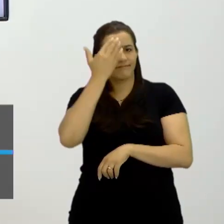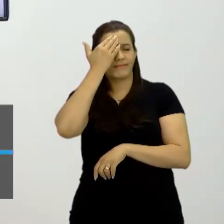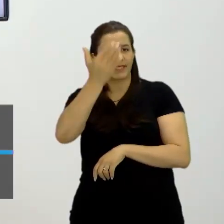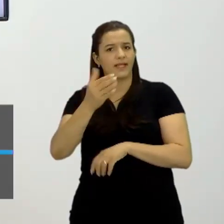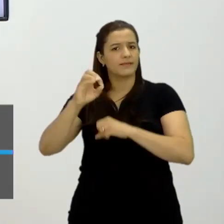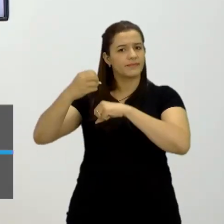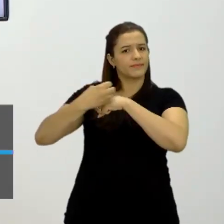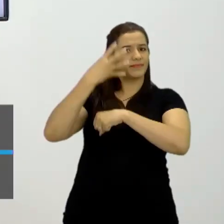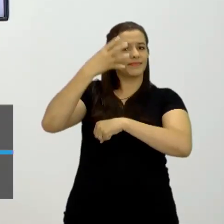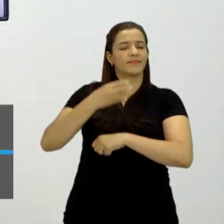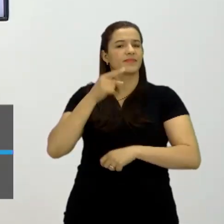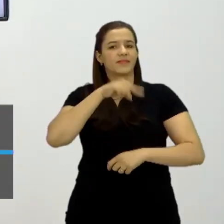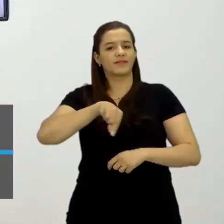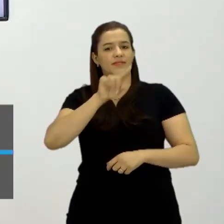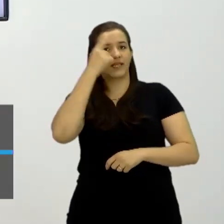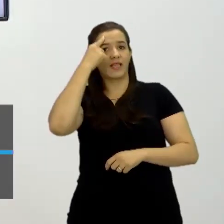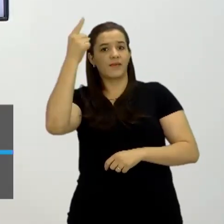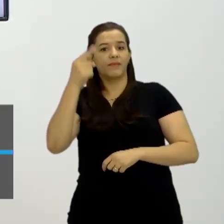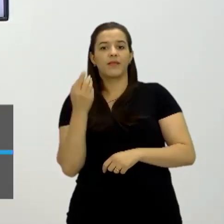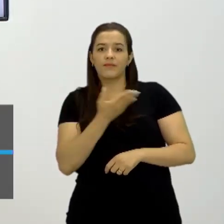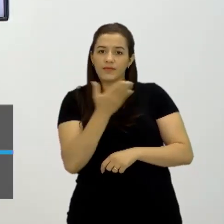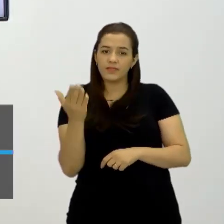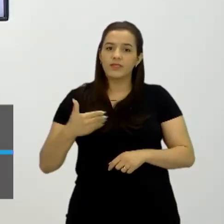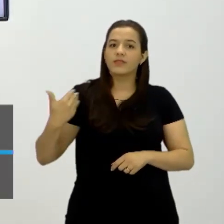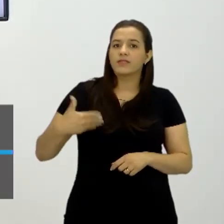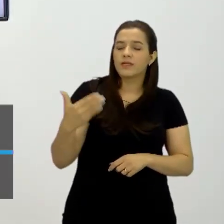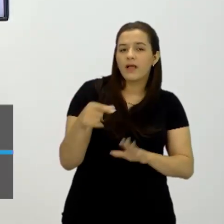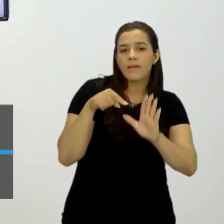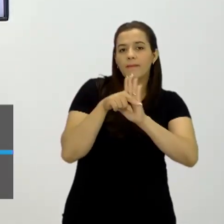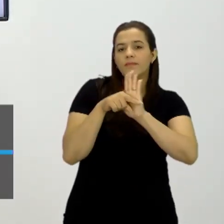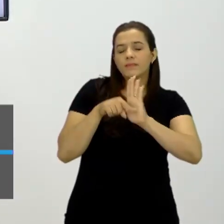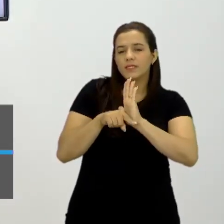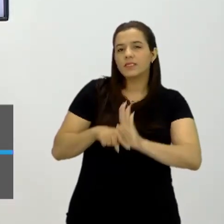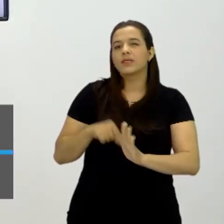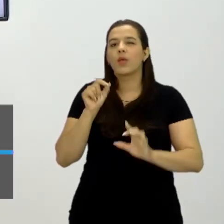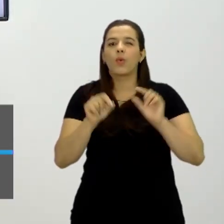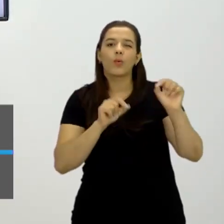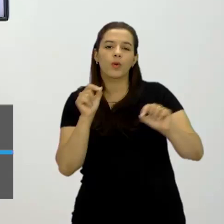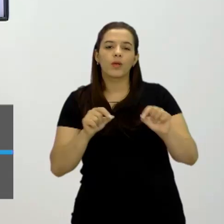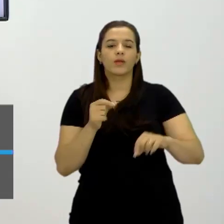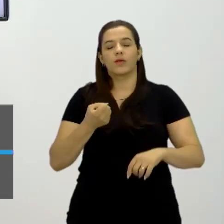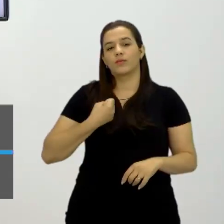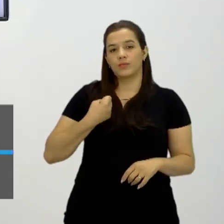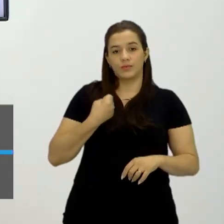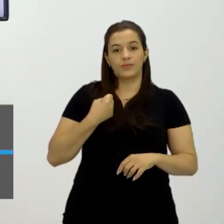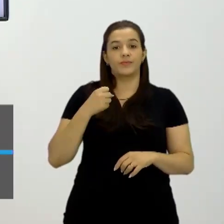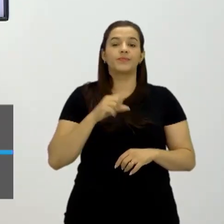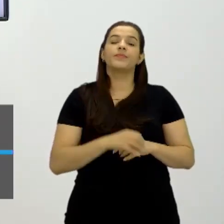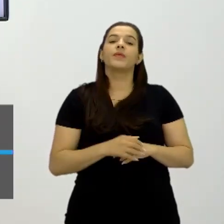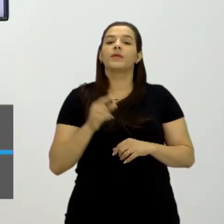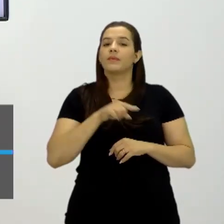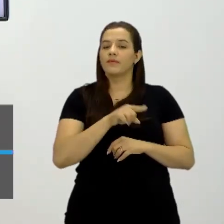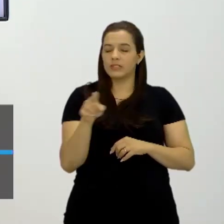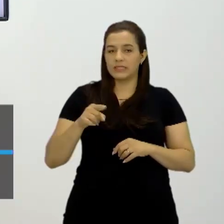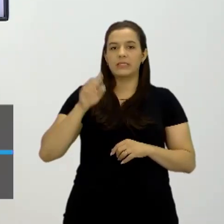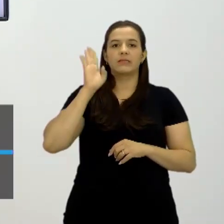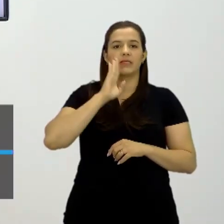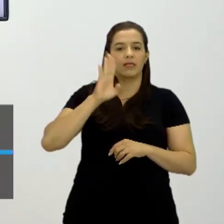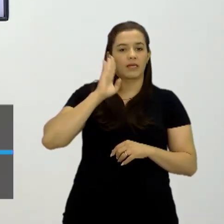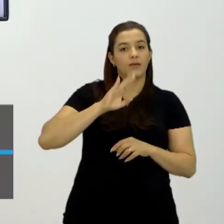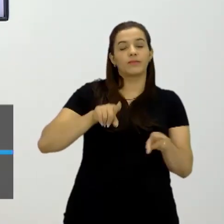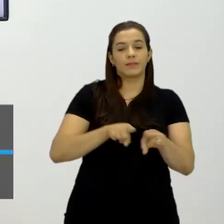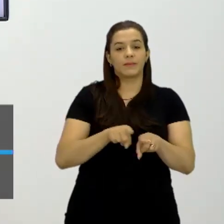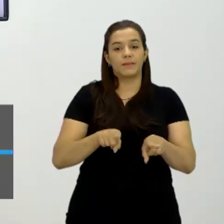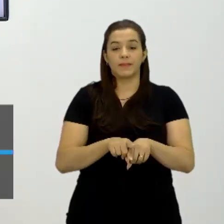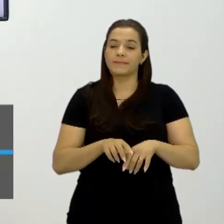aí por recordar isso daí. E aí você já vai se adiantando. Já pesquisa na internet o que são números simétricos. Você vai ver que é muito bacana essa ideia aí também, tá